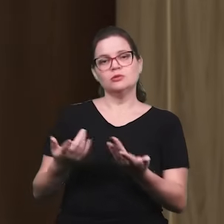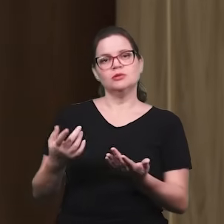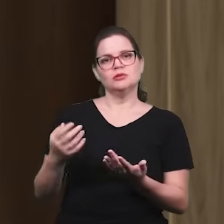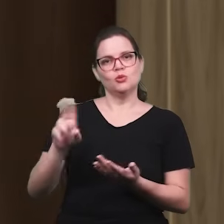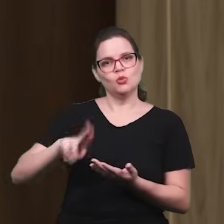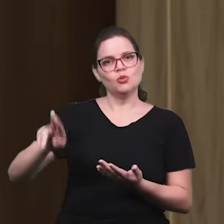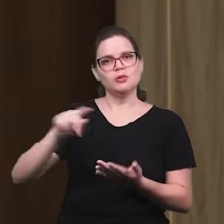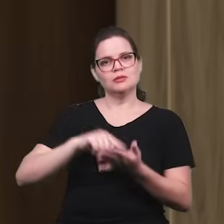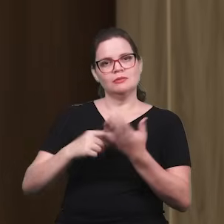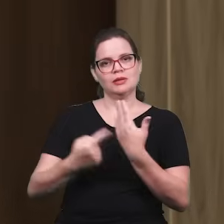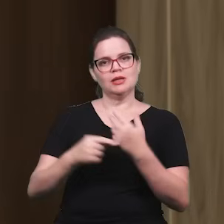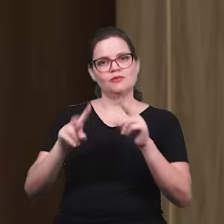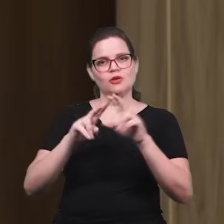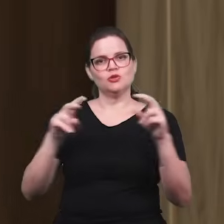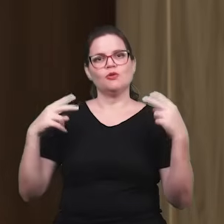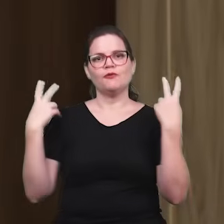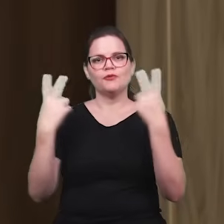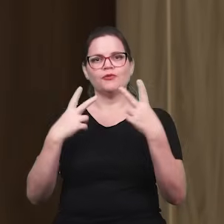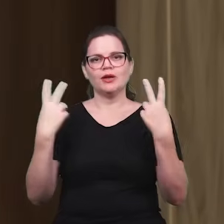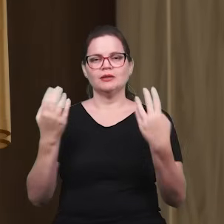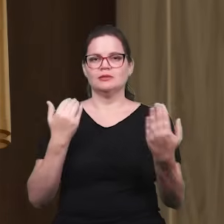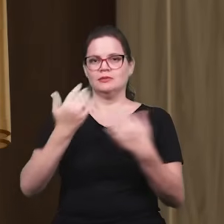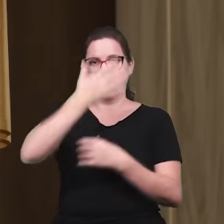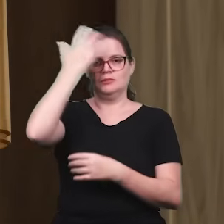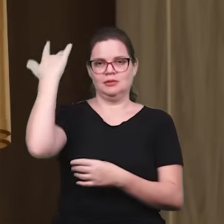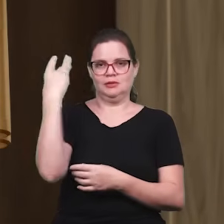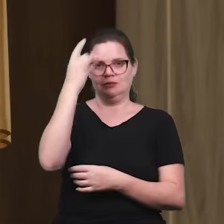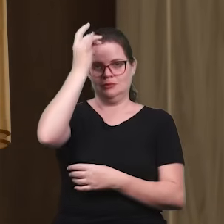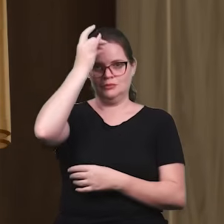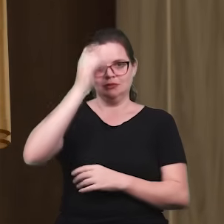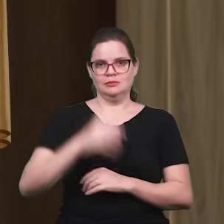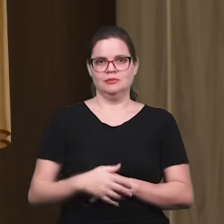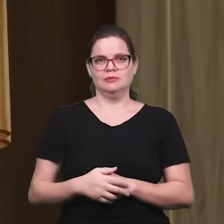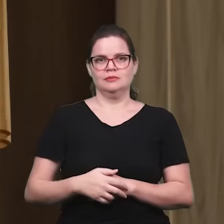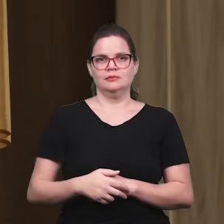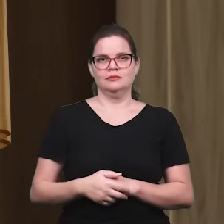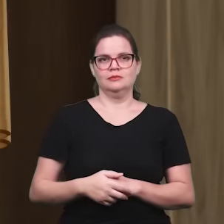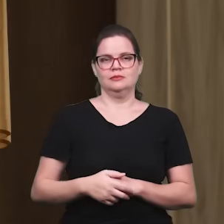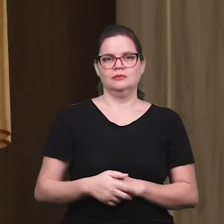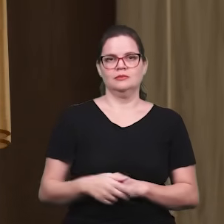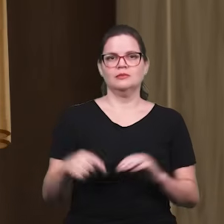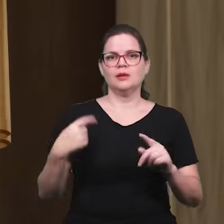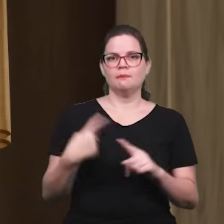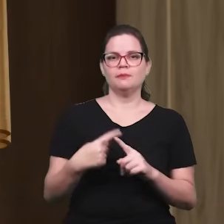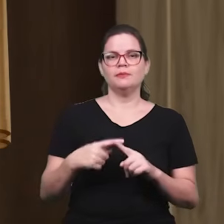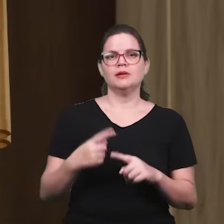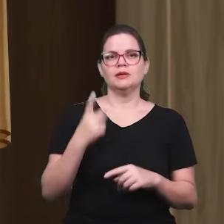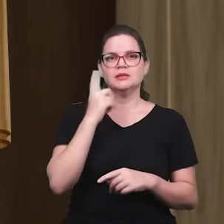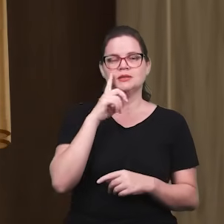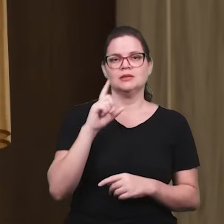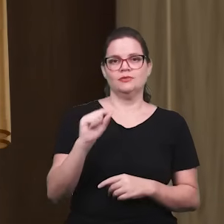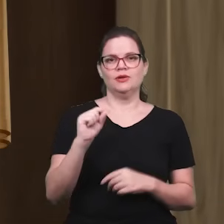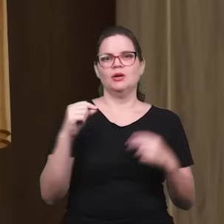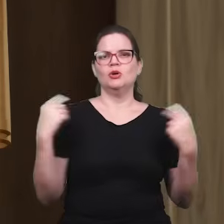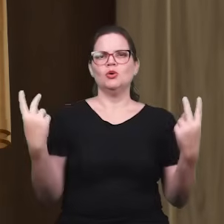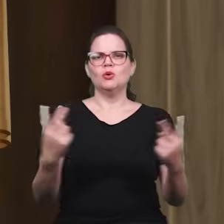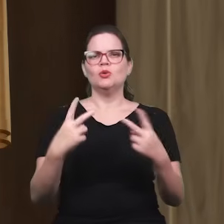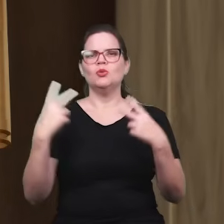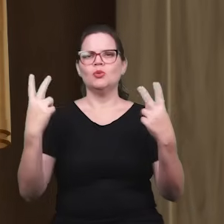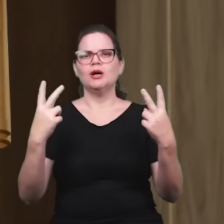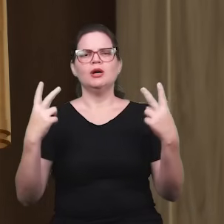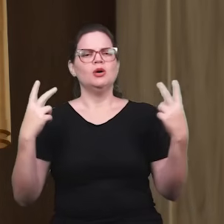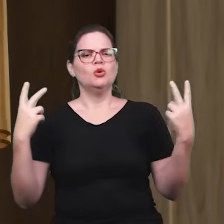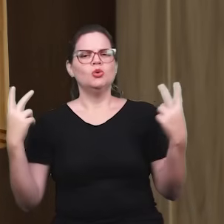vento como o Espírito Santo, né? O vento assopra onde quer e ouves a sua voz, mas não sabes de